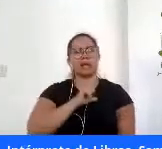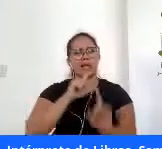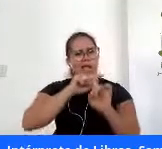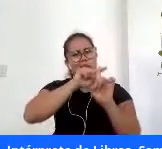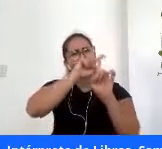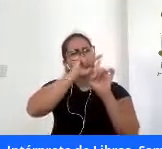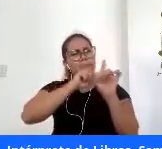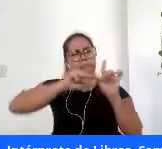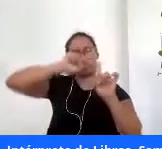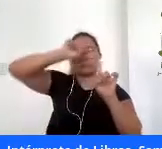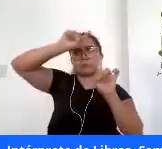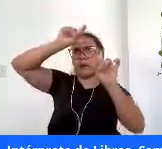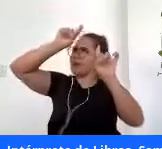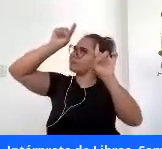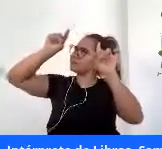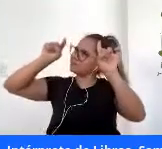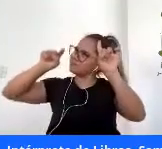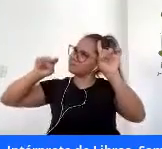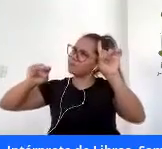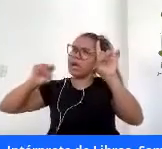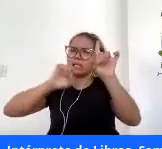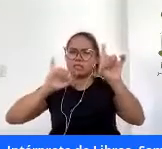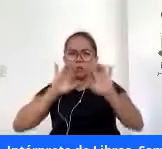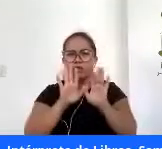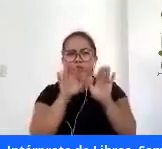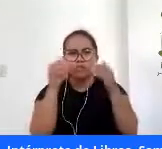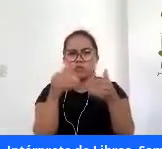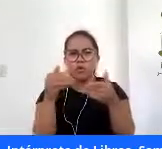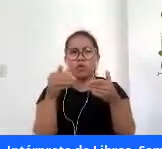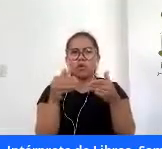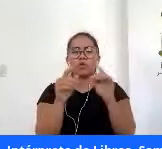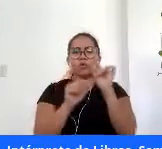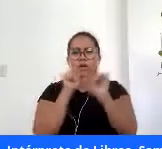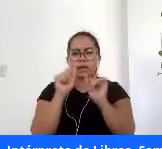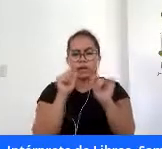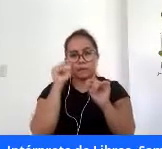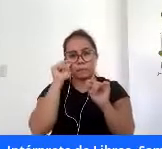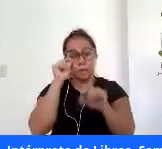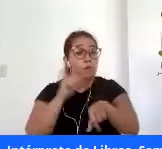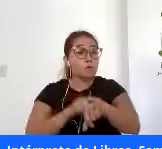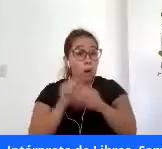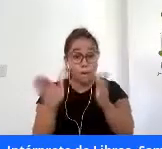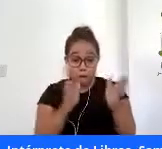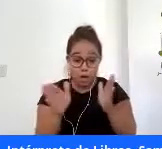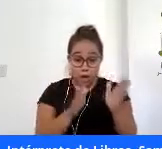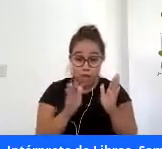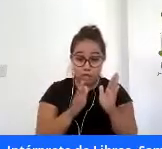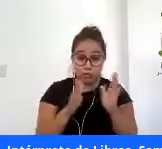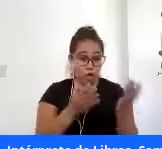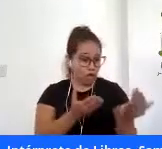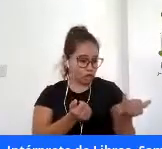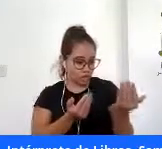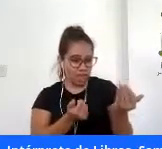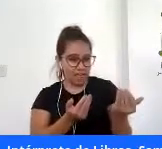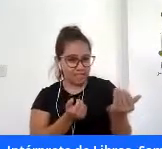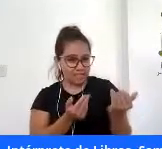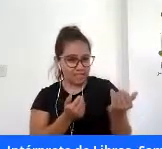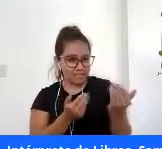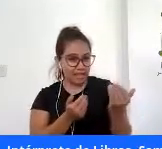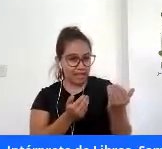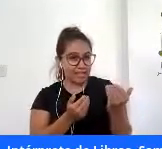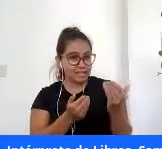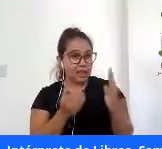da plasticidade, mas aqui focando na ideia de que no momento em que ocorre a puberdade, no pico da liberação